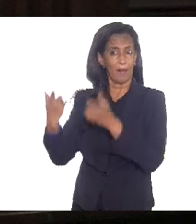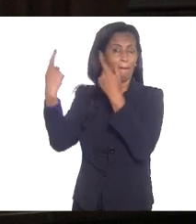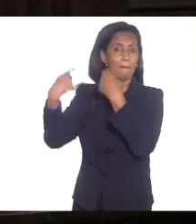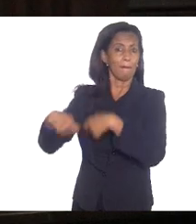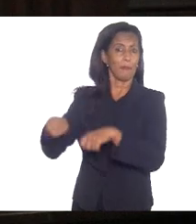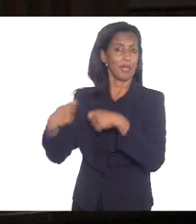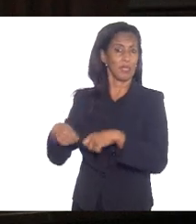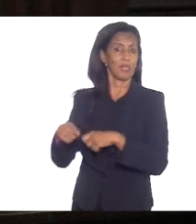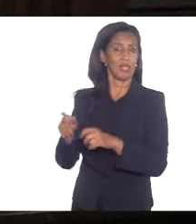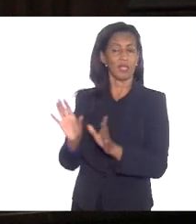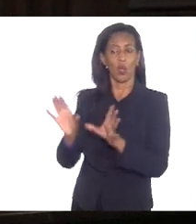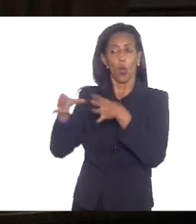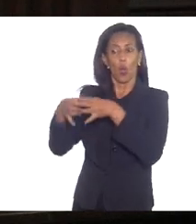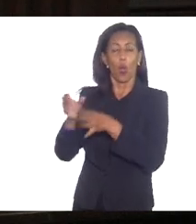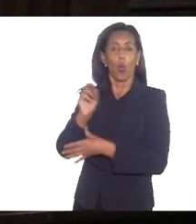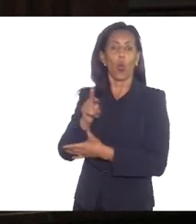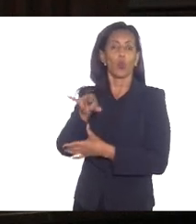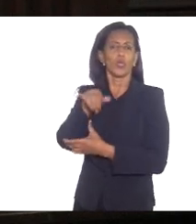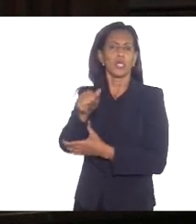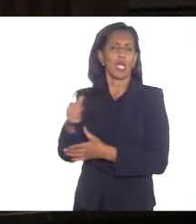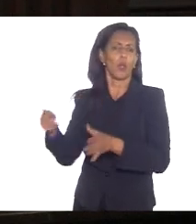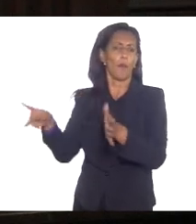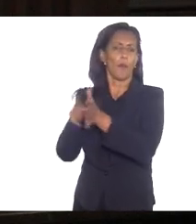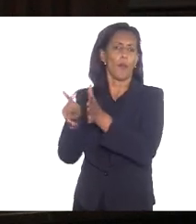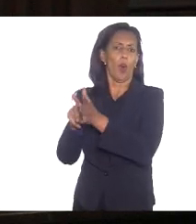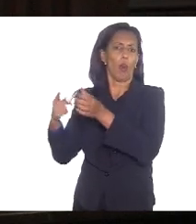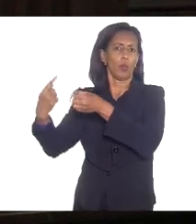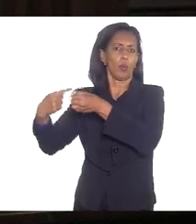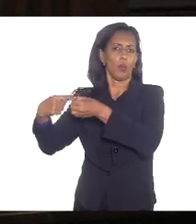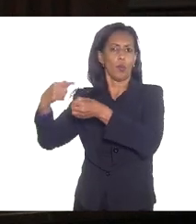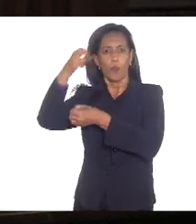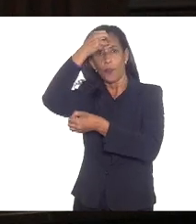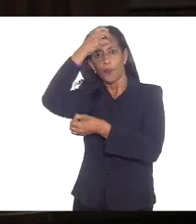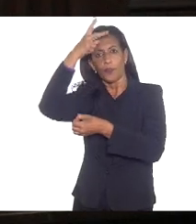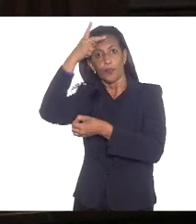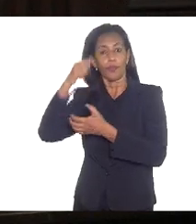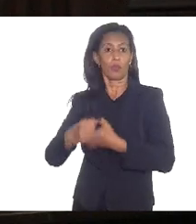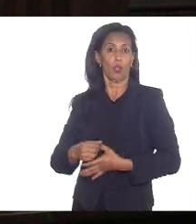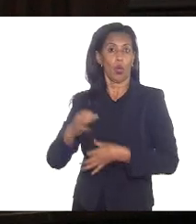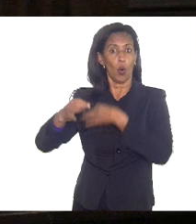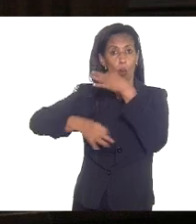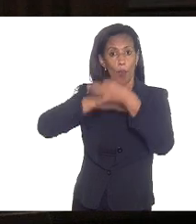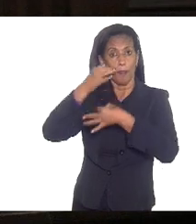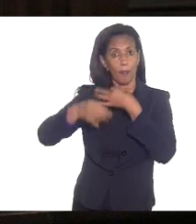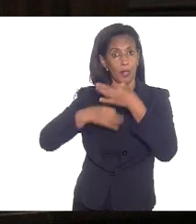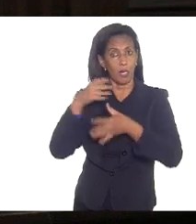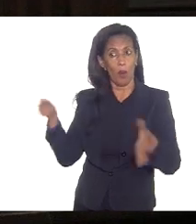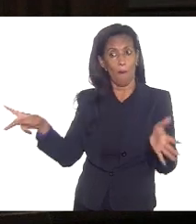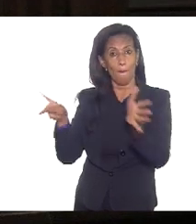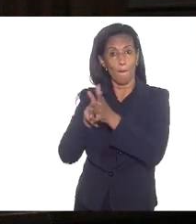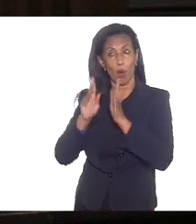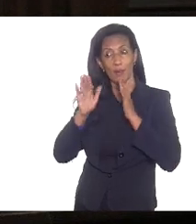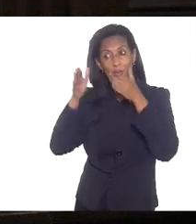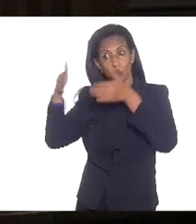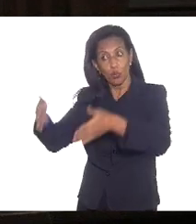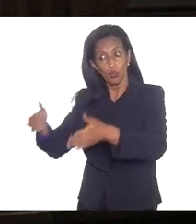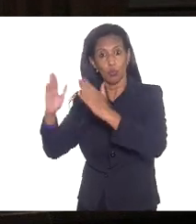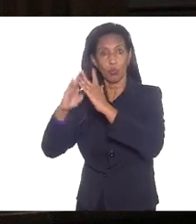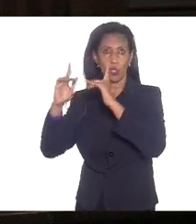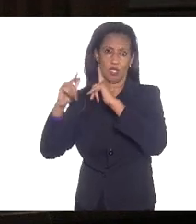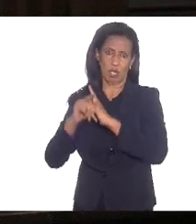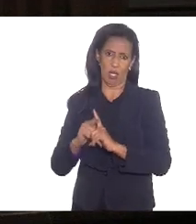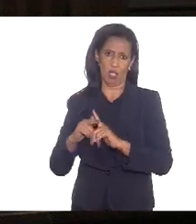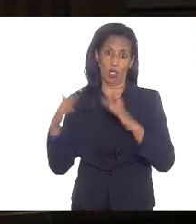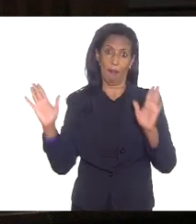como sede dos conselhos municipais. Opinião esta que deu a conhecer aos fiéis de sua capela,